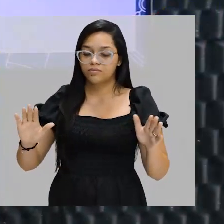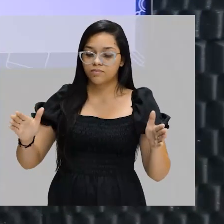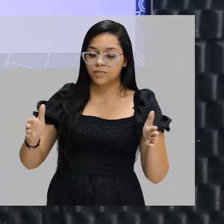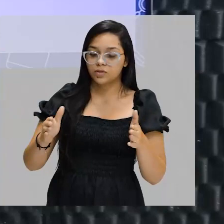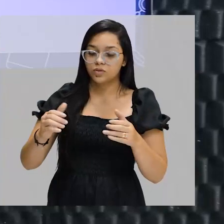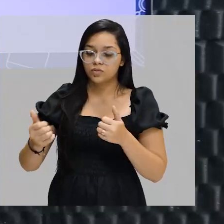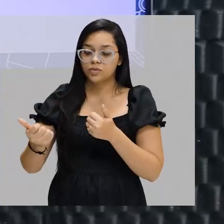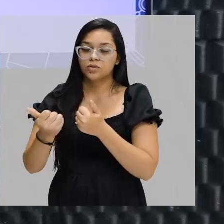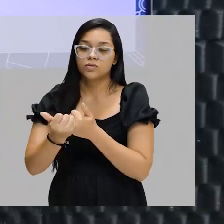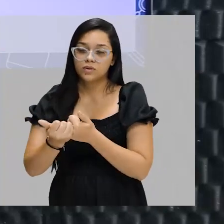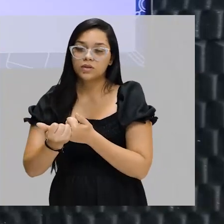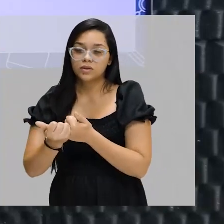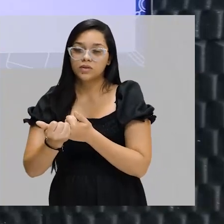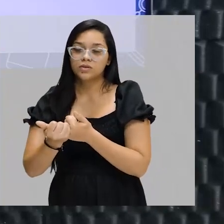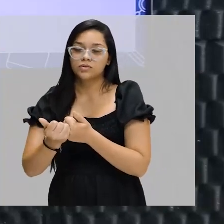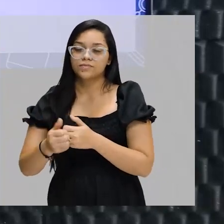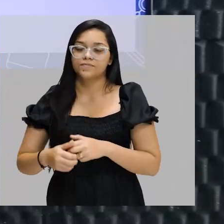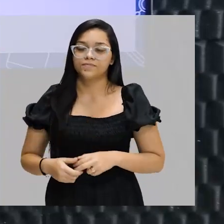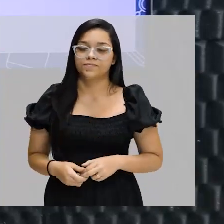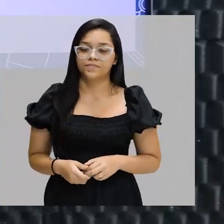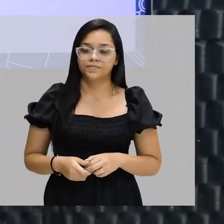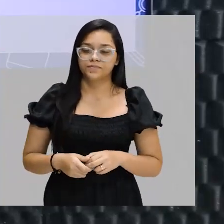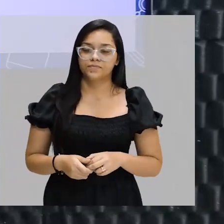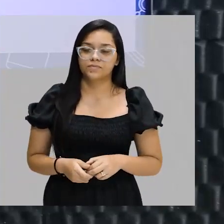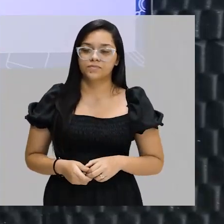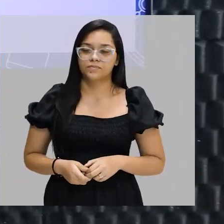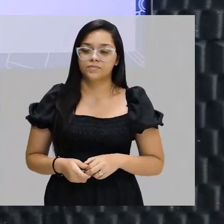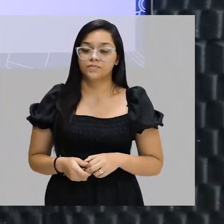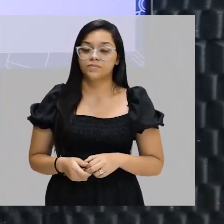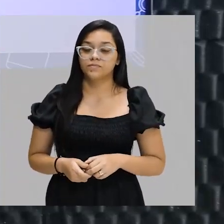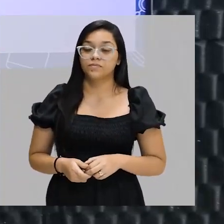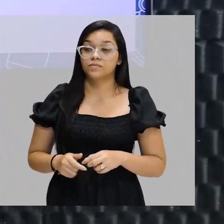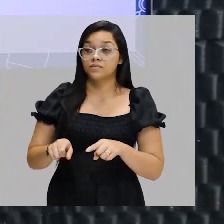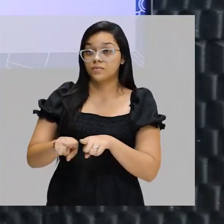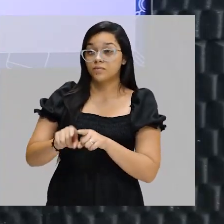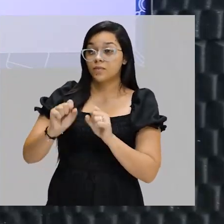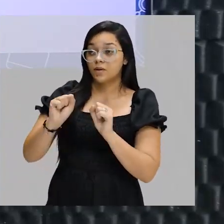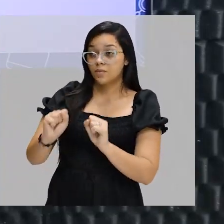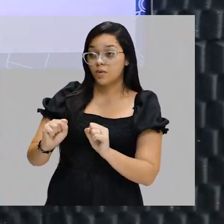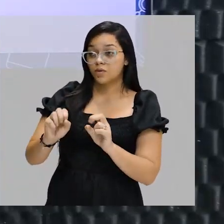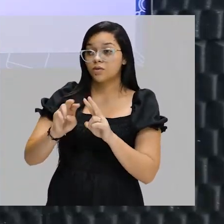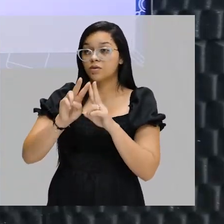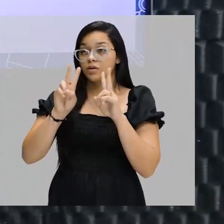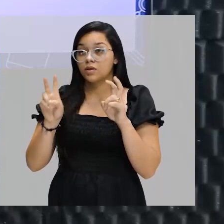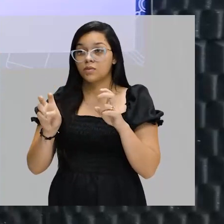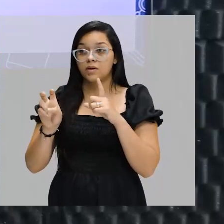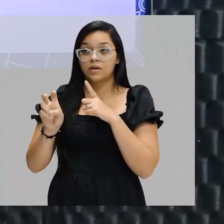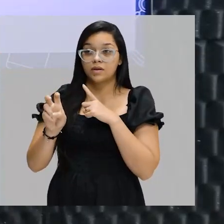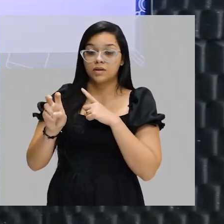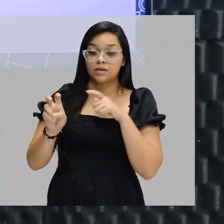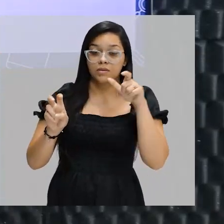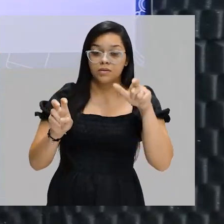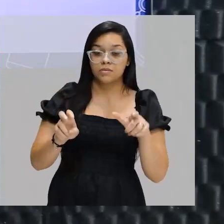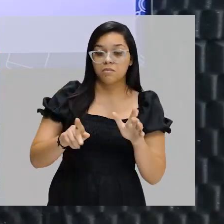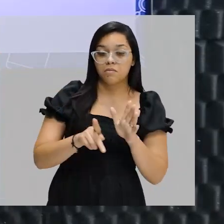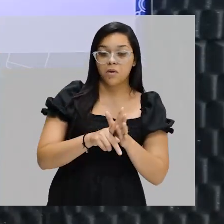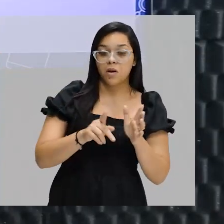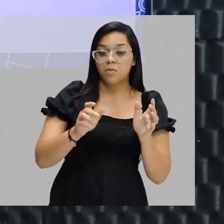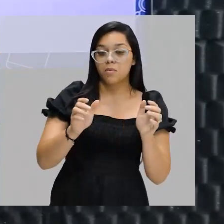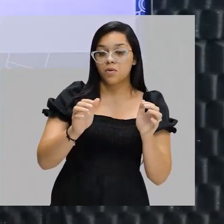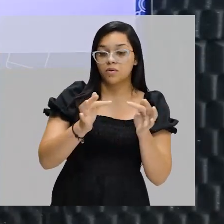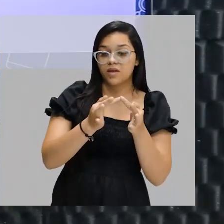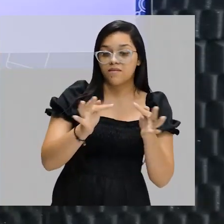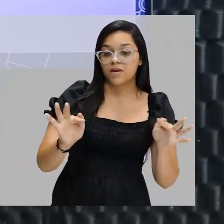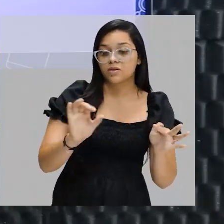substituindo um elemento em comum, tá? Eles tanto podem se referir a sujeitos da oração